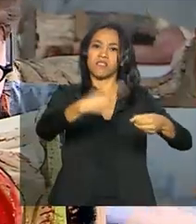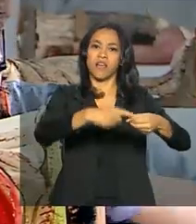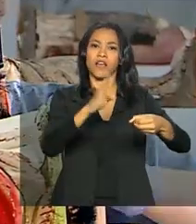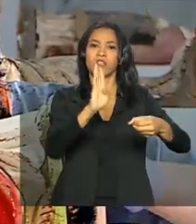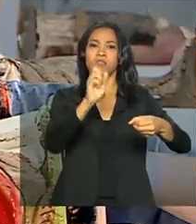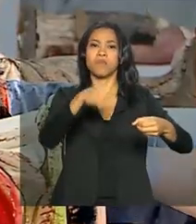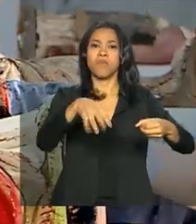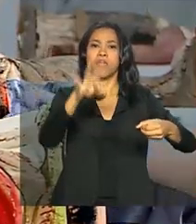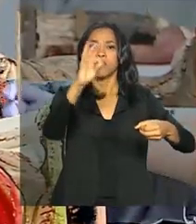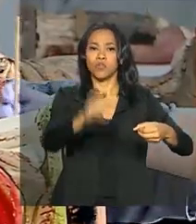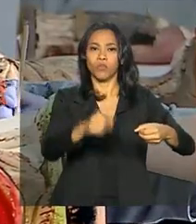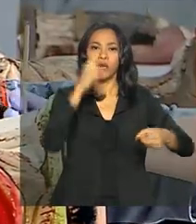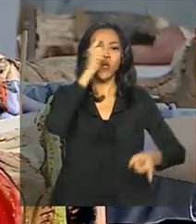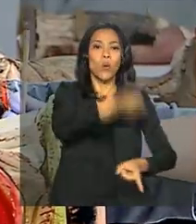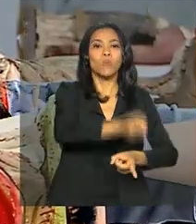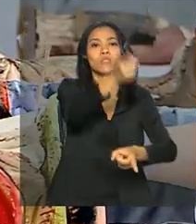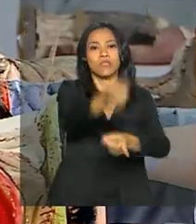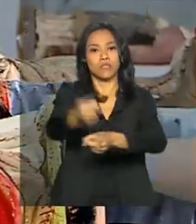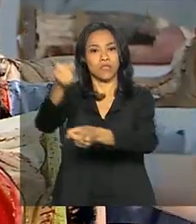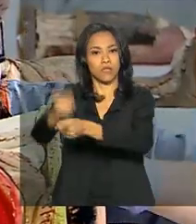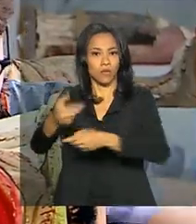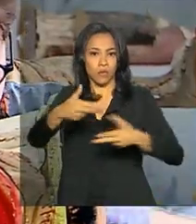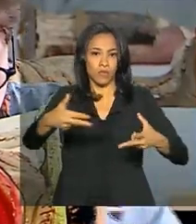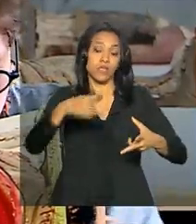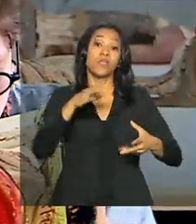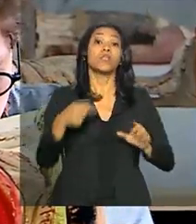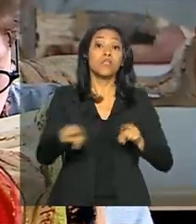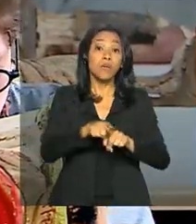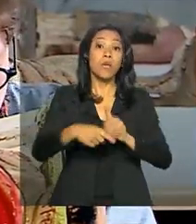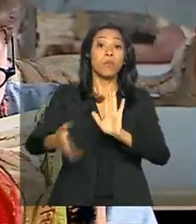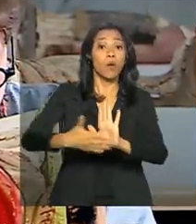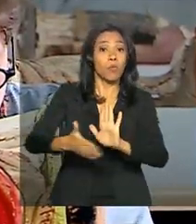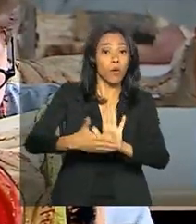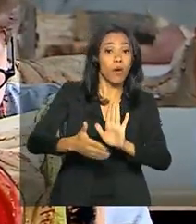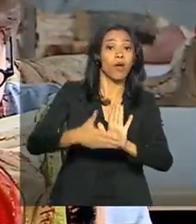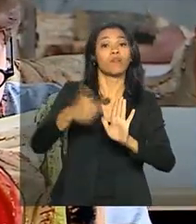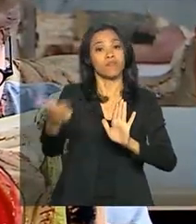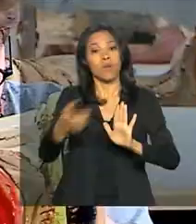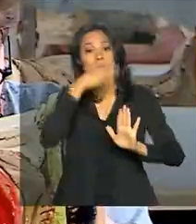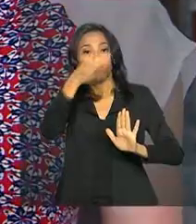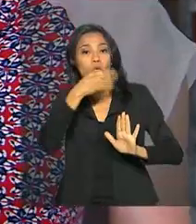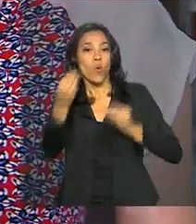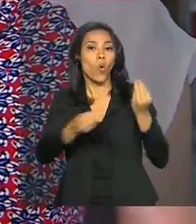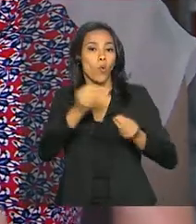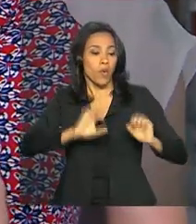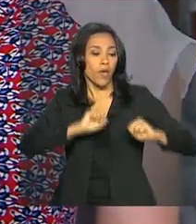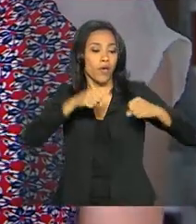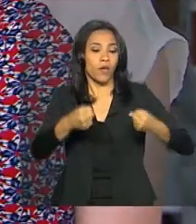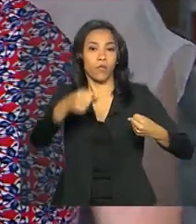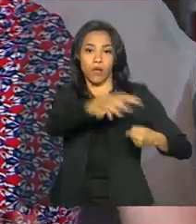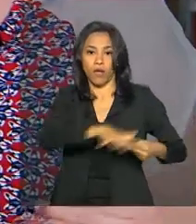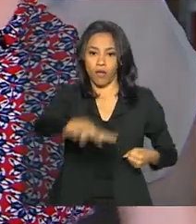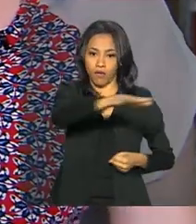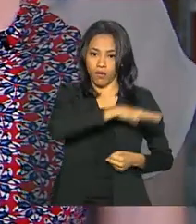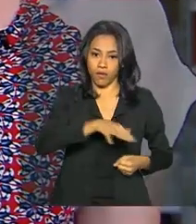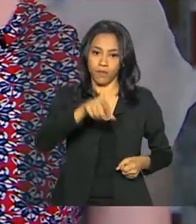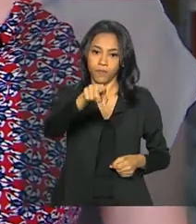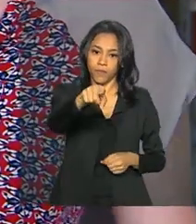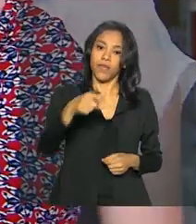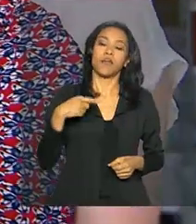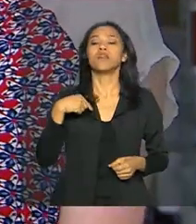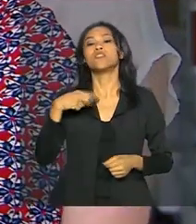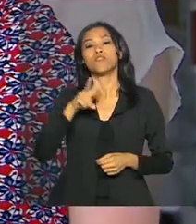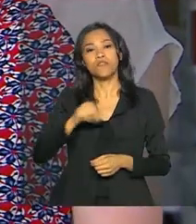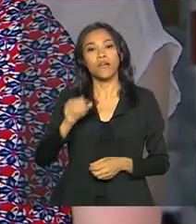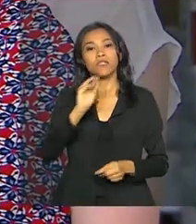tradições das comunidades atingidas e propor ações de reparação do patrimônio material. A gente faz a manutenção das capelas. A